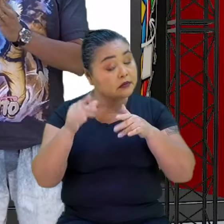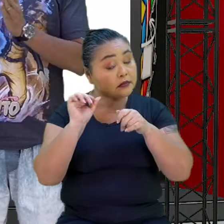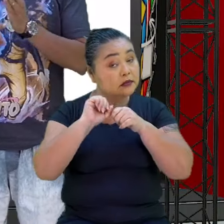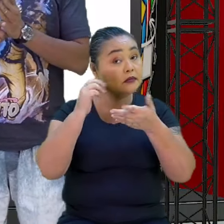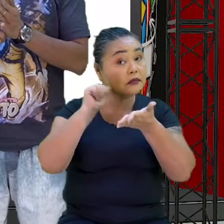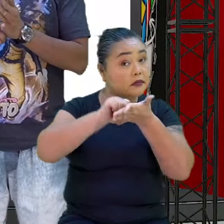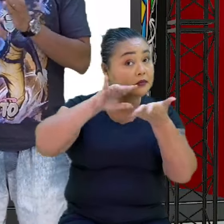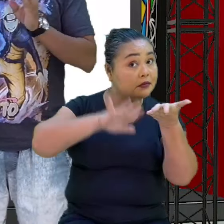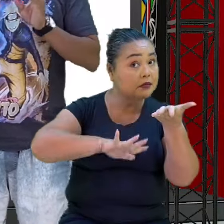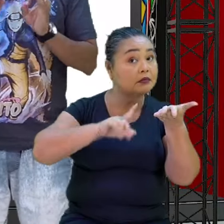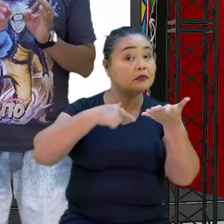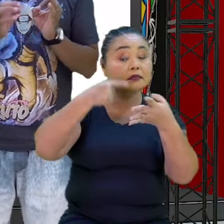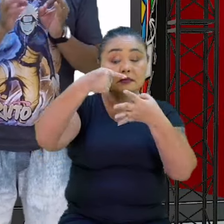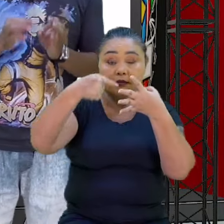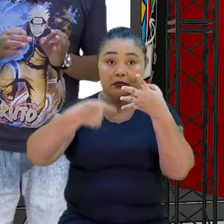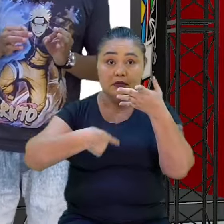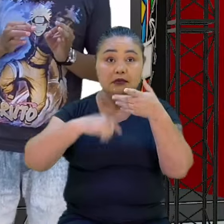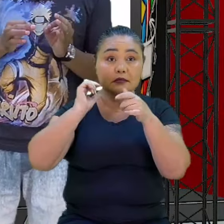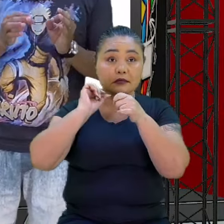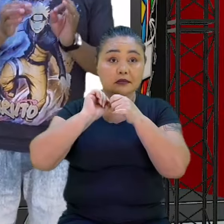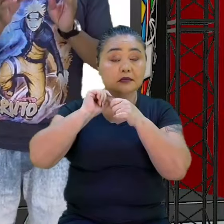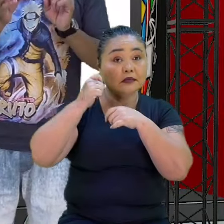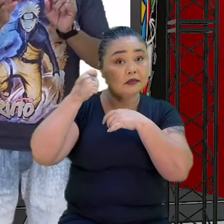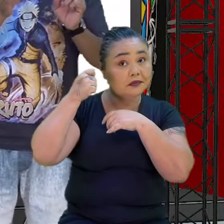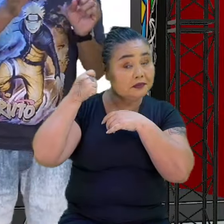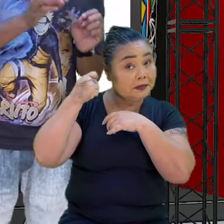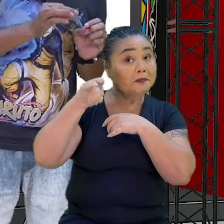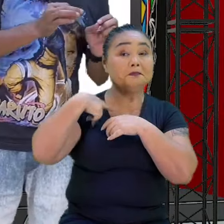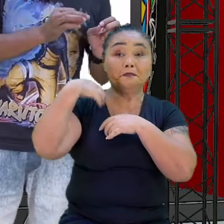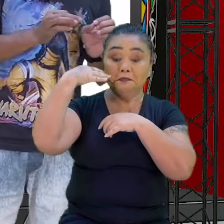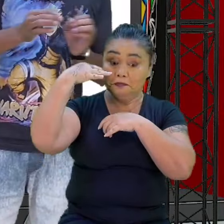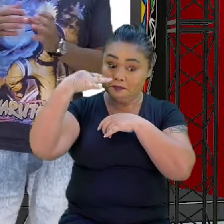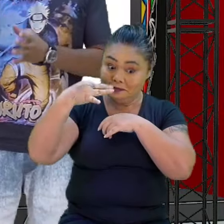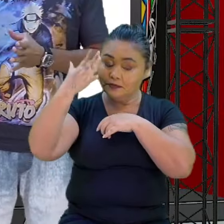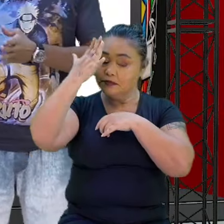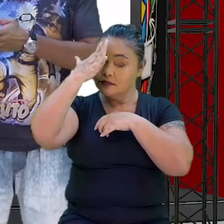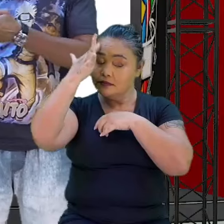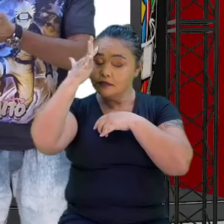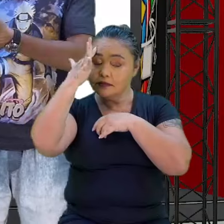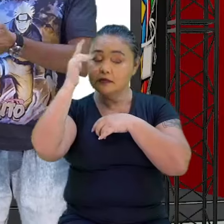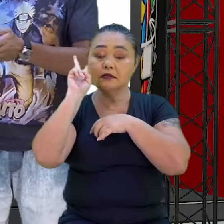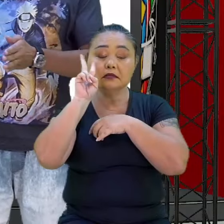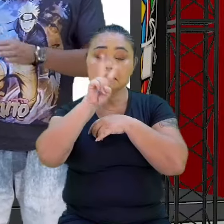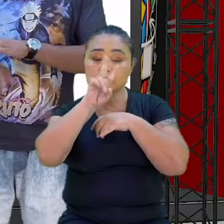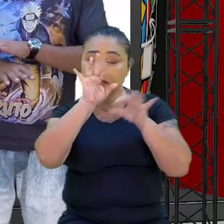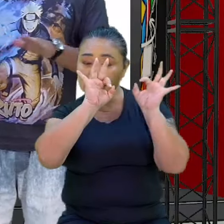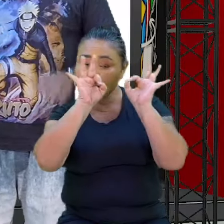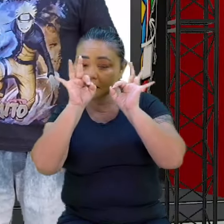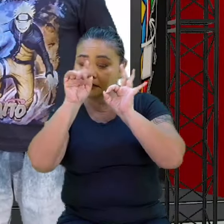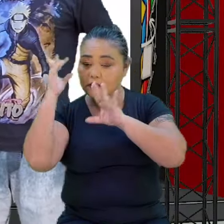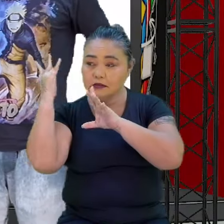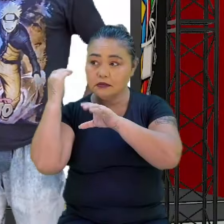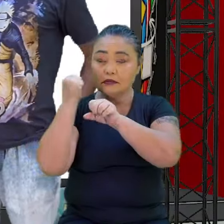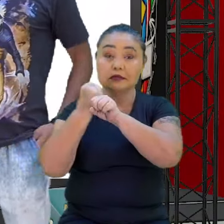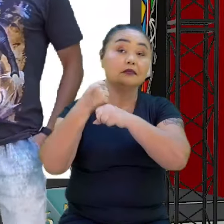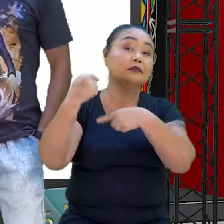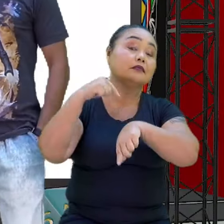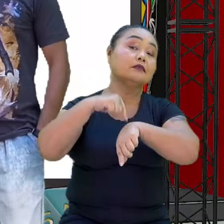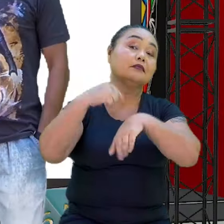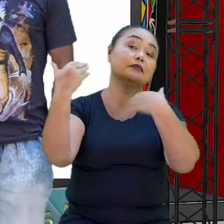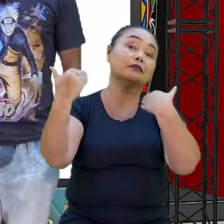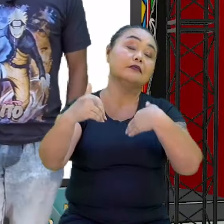então Quatro questõe zinhas que com certeza se você olhou direitinho e revisou agora na prova vai ser tranquilidade